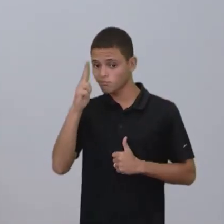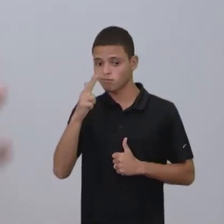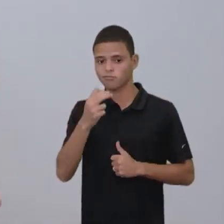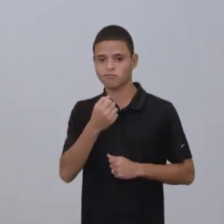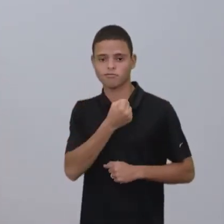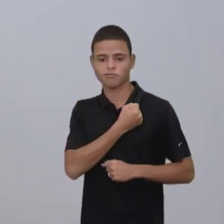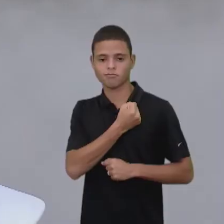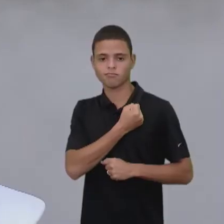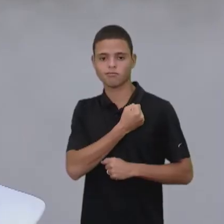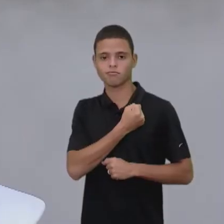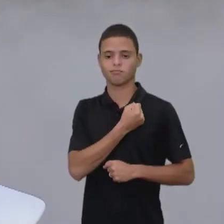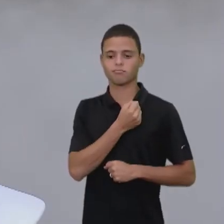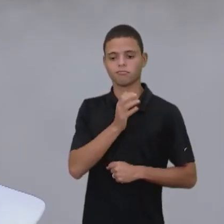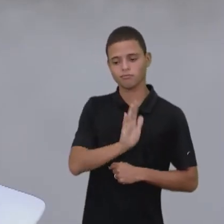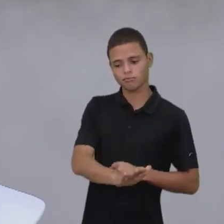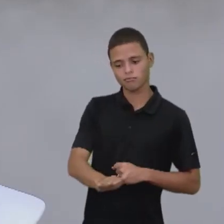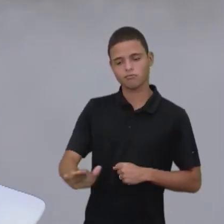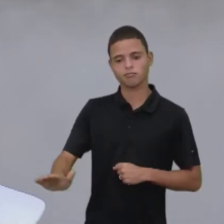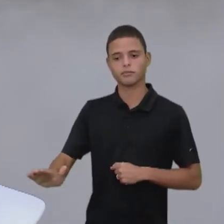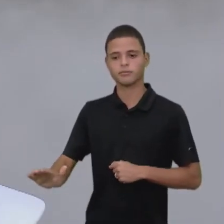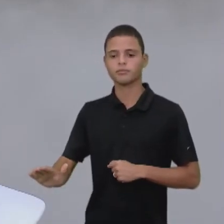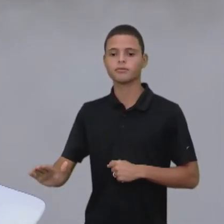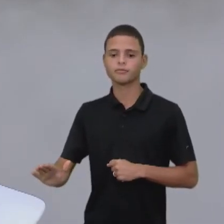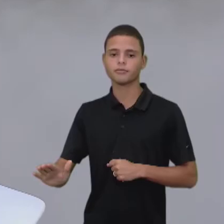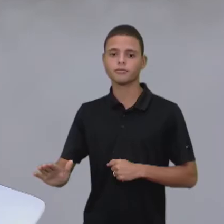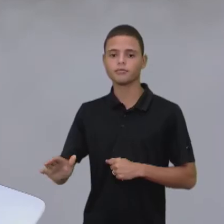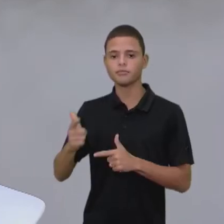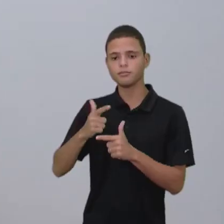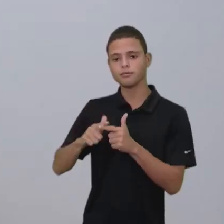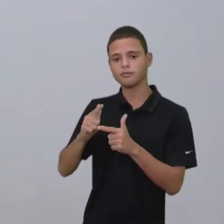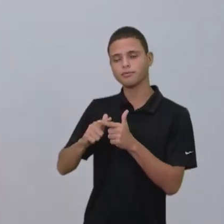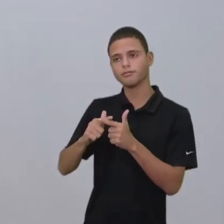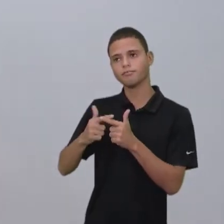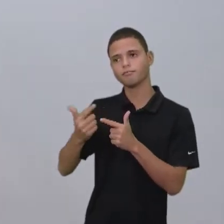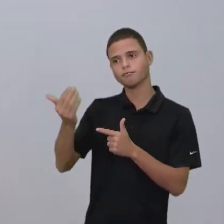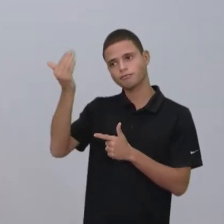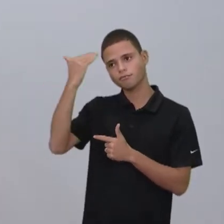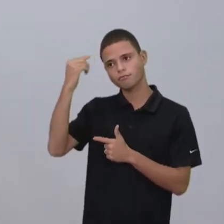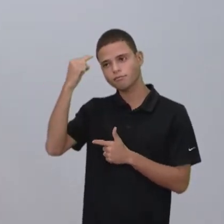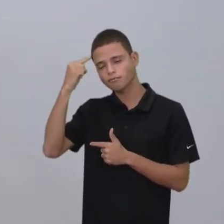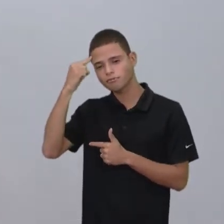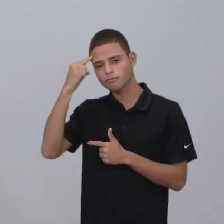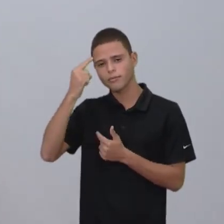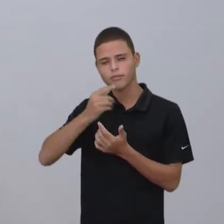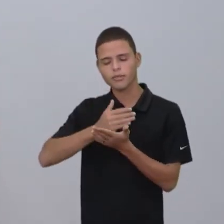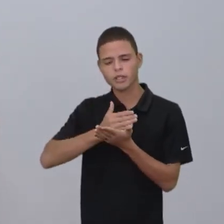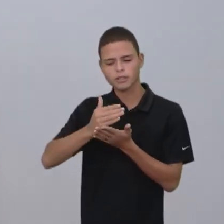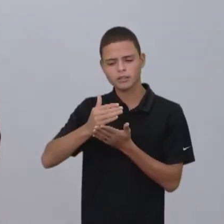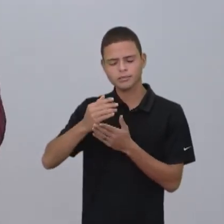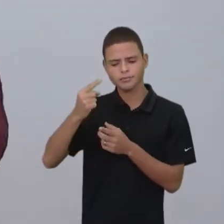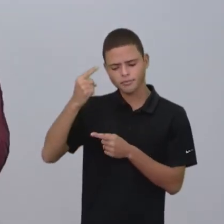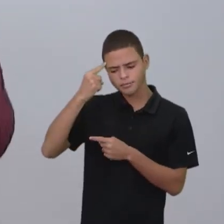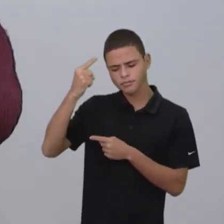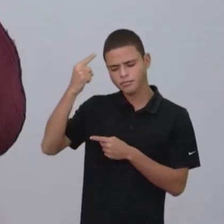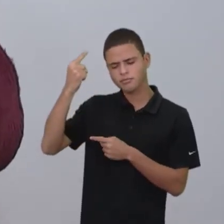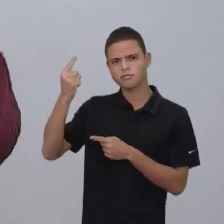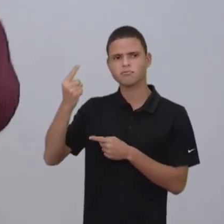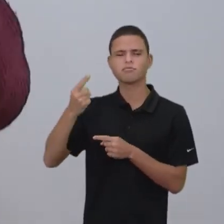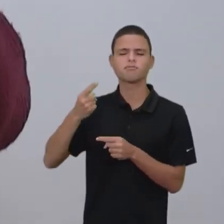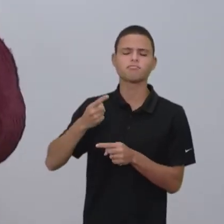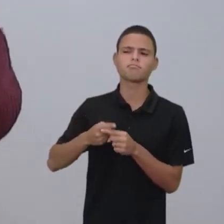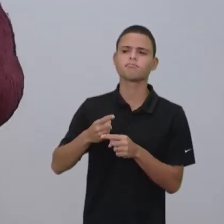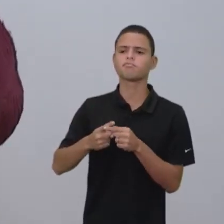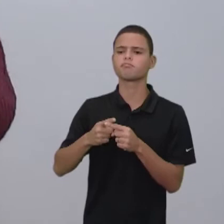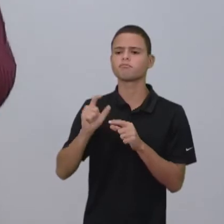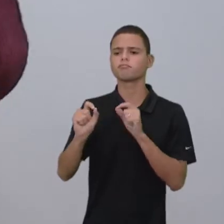de crianças com transtornos alimentares. E aí a gente começa a pensar, tá, mas por quê? Que fatores eu posso imaginar